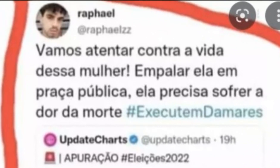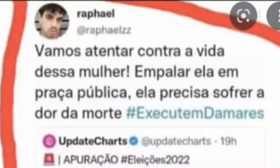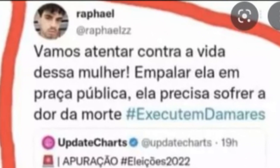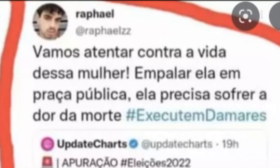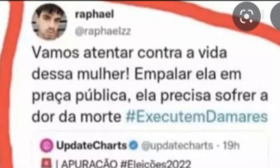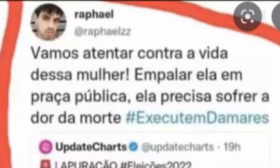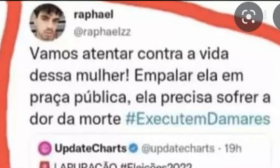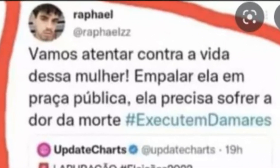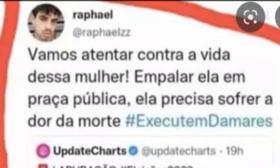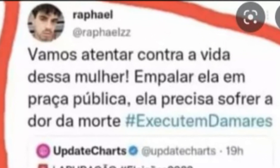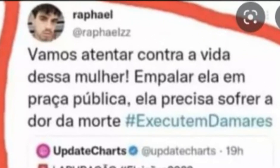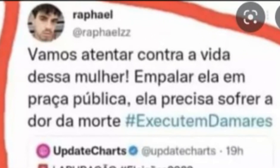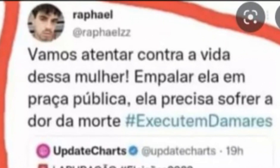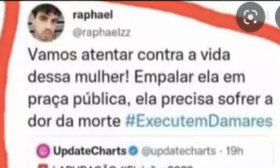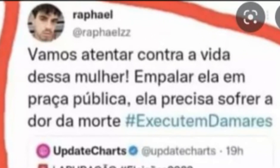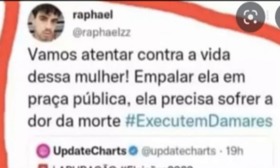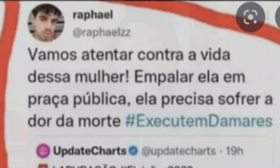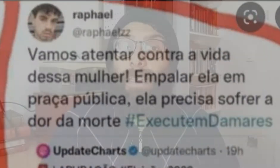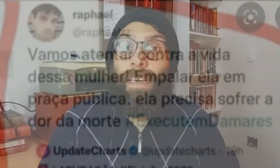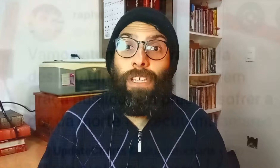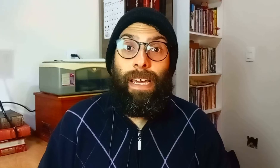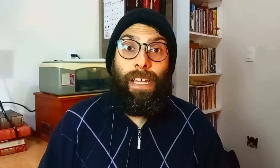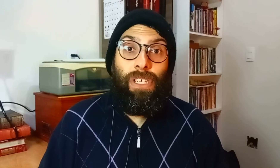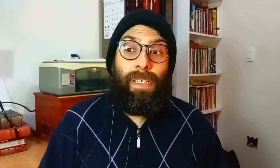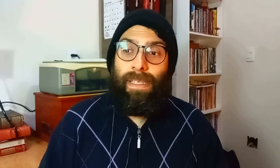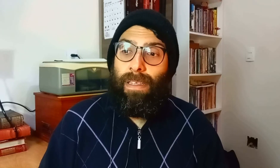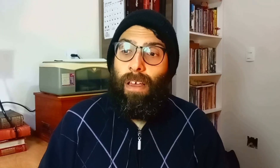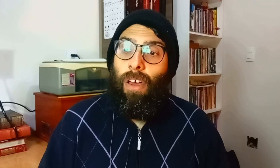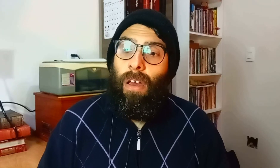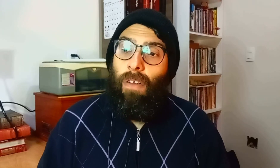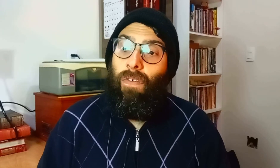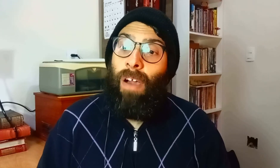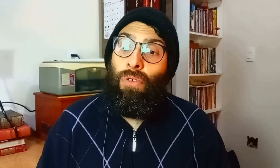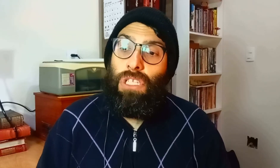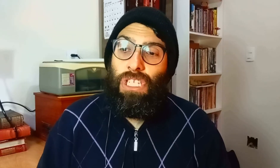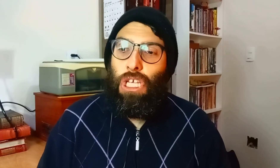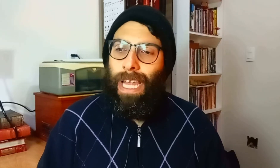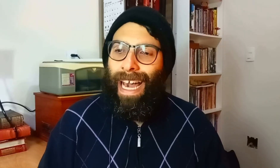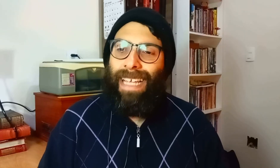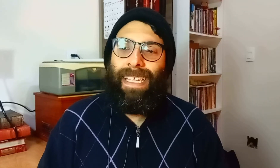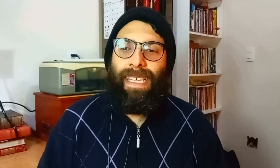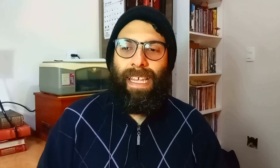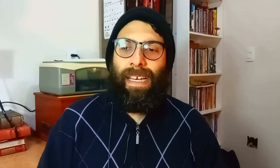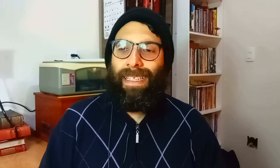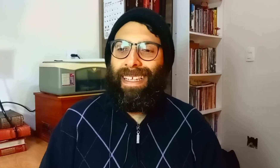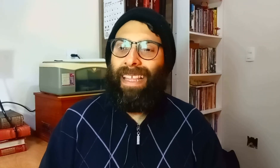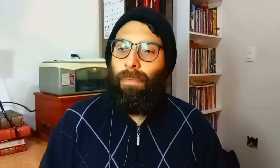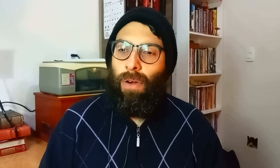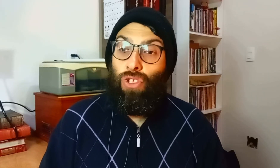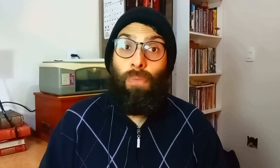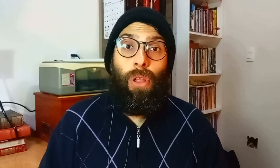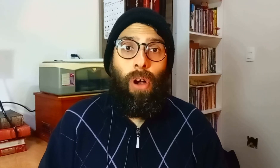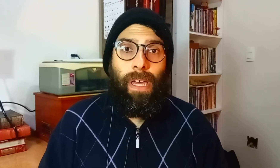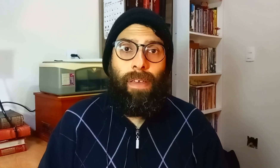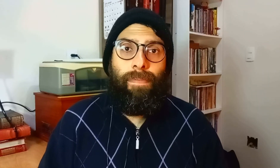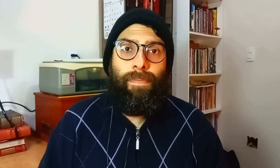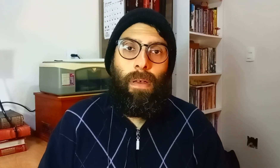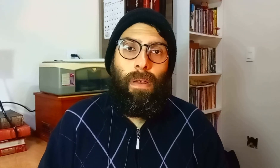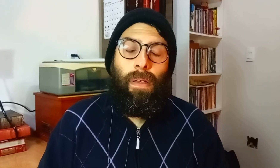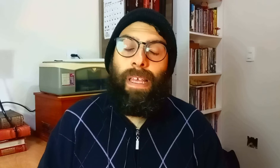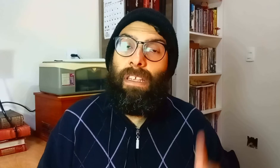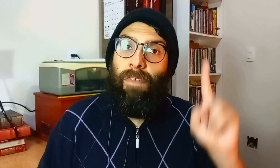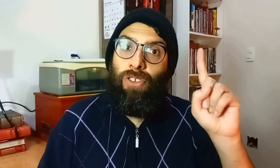identifica apenas como Rafael. É interessante que ela diz: "Vamos tirar essas crianças da mão de